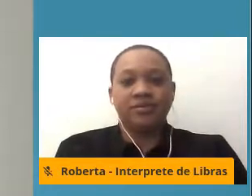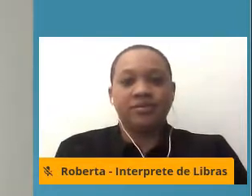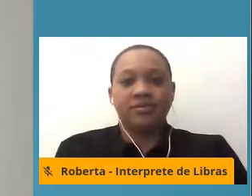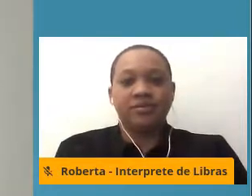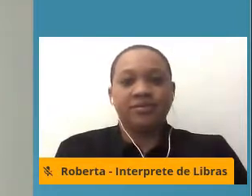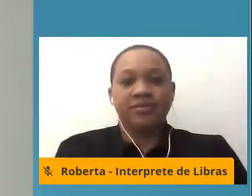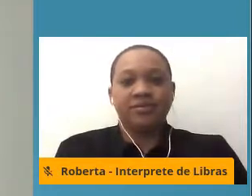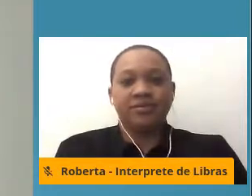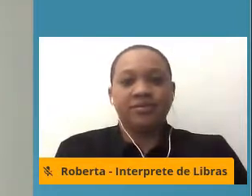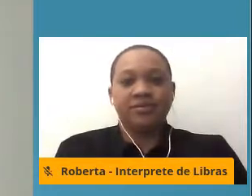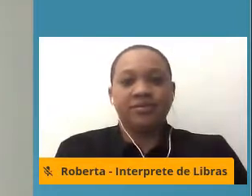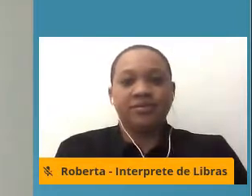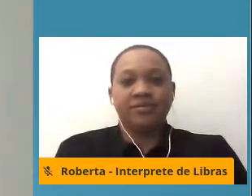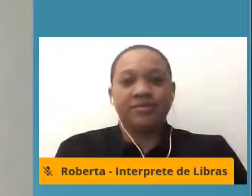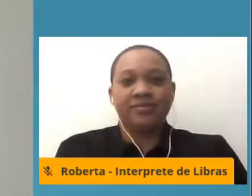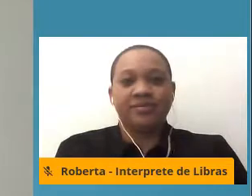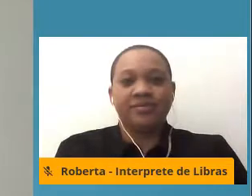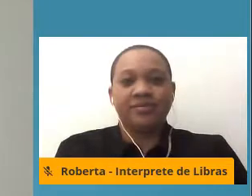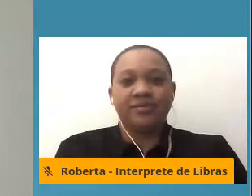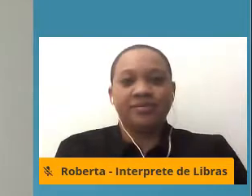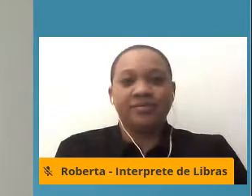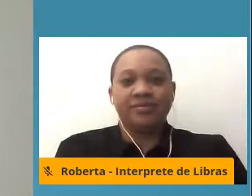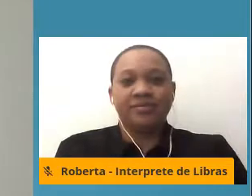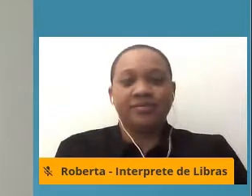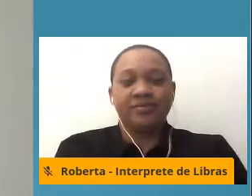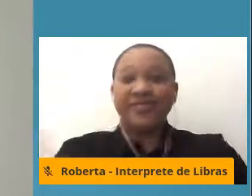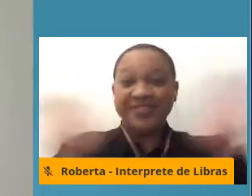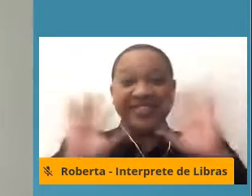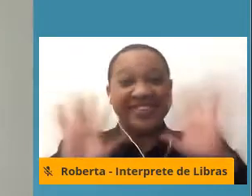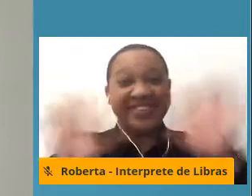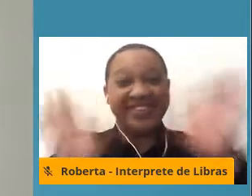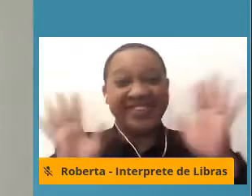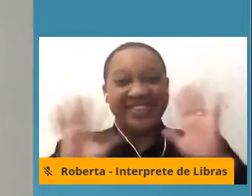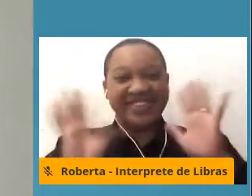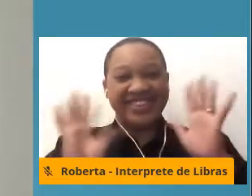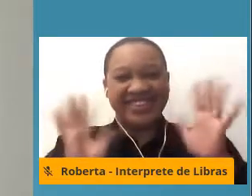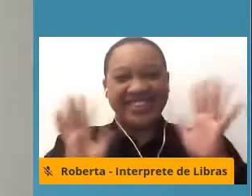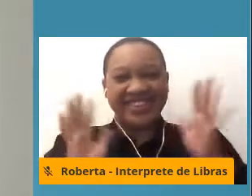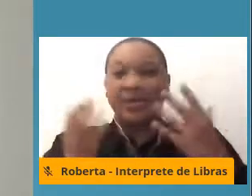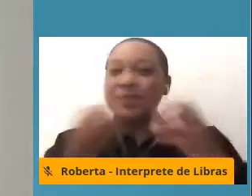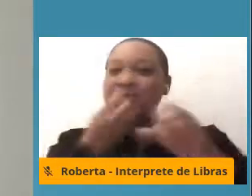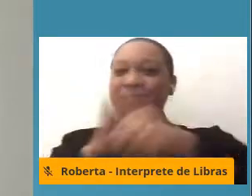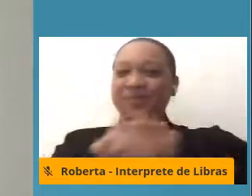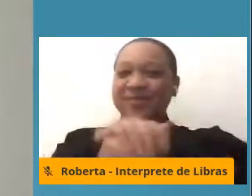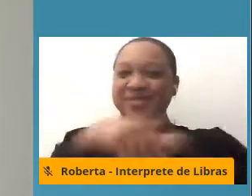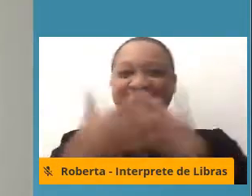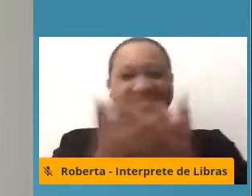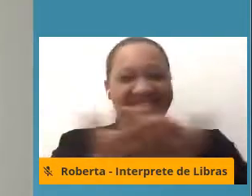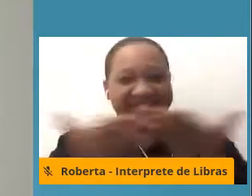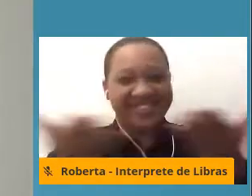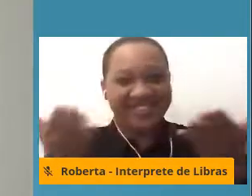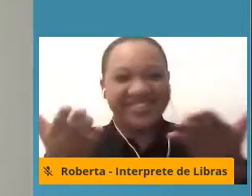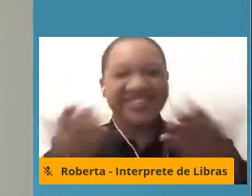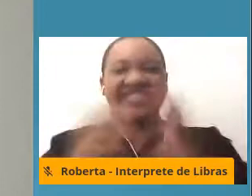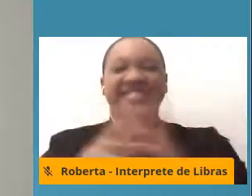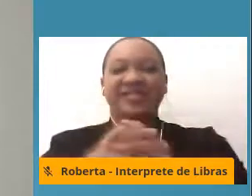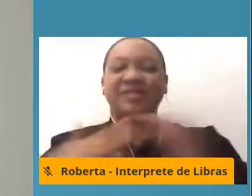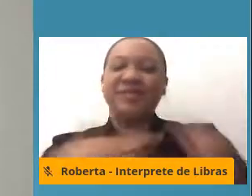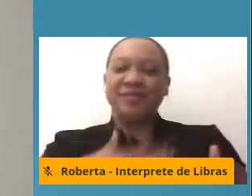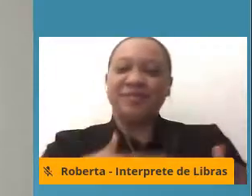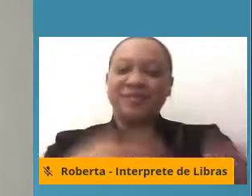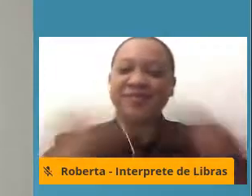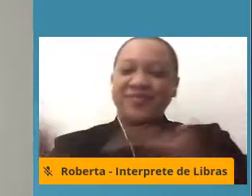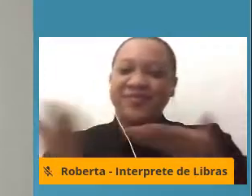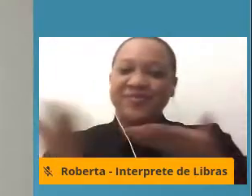Olá, boa noite a todos. Sejam bem-vindos ao nosso evento.